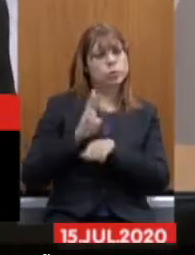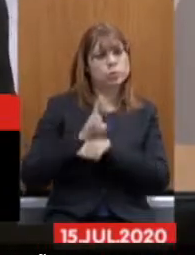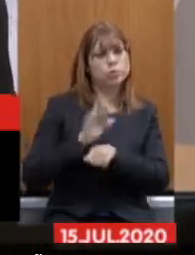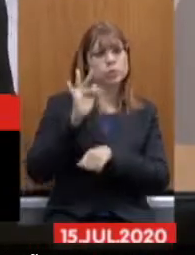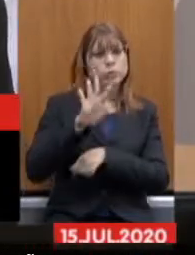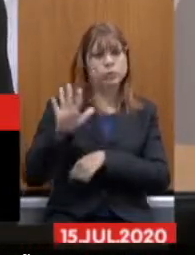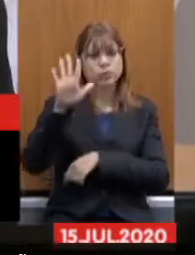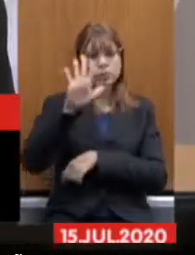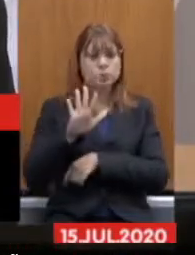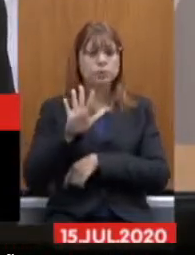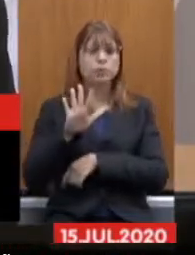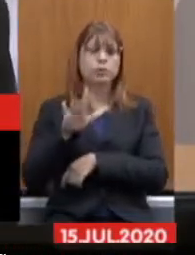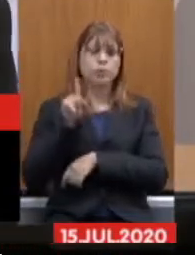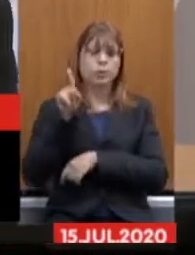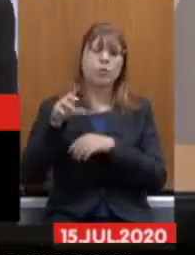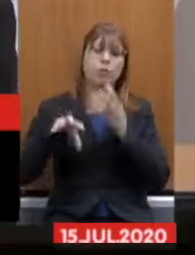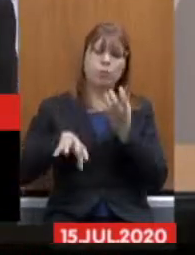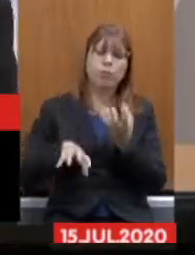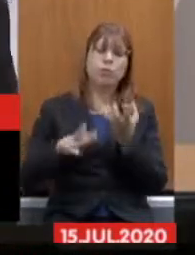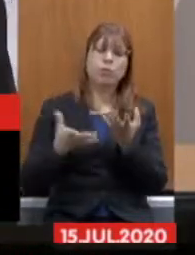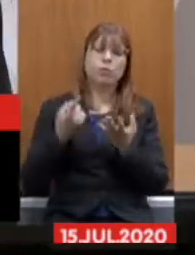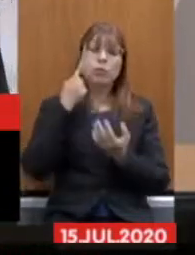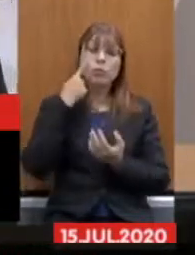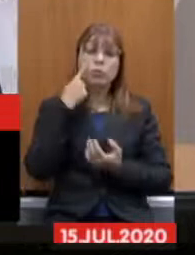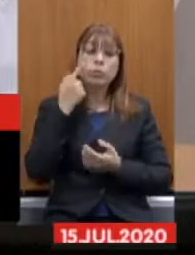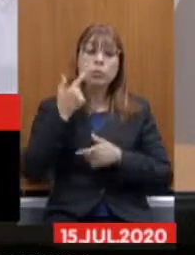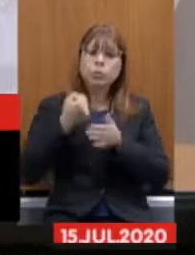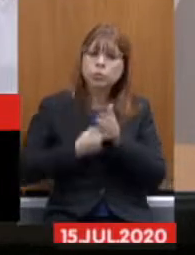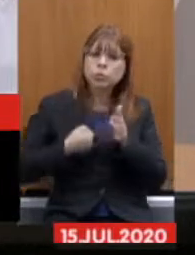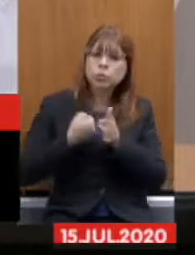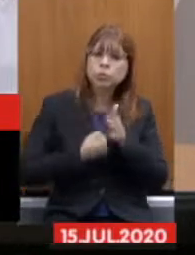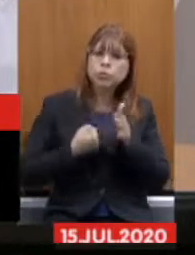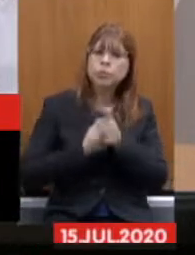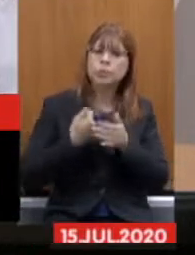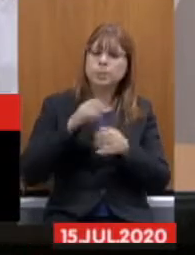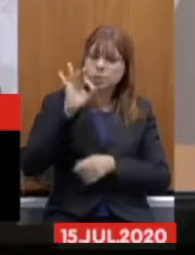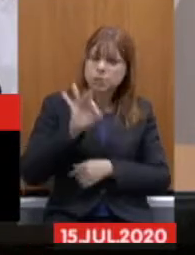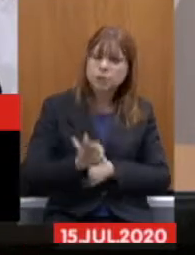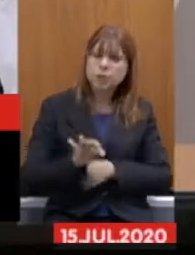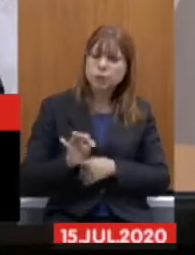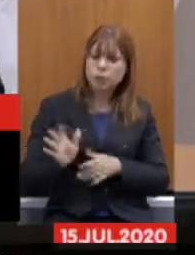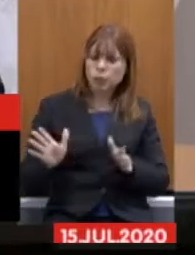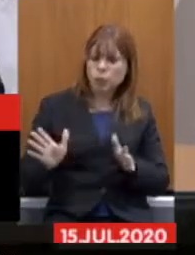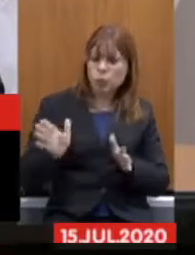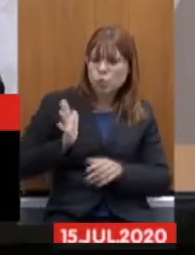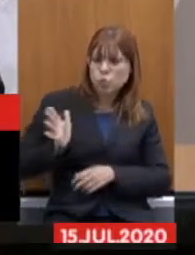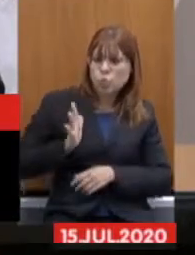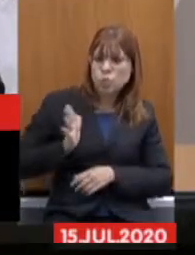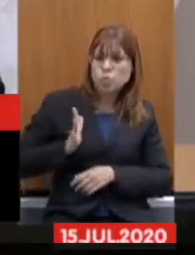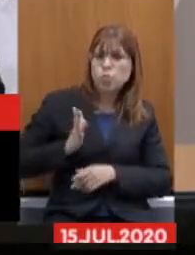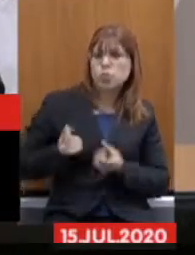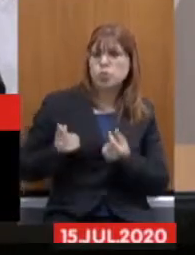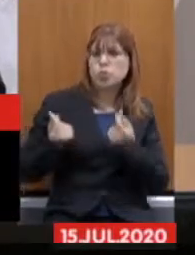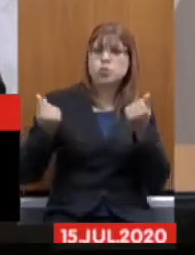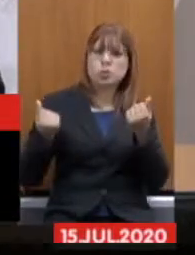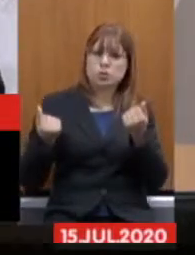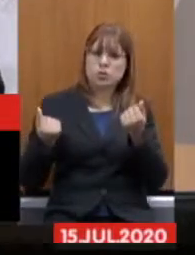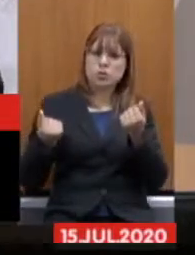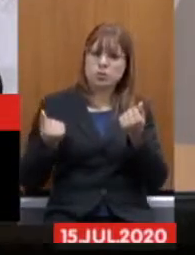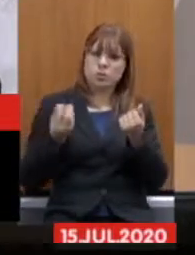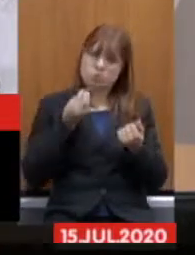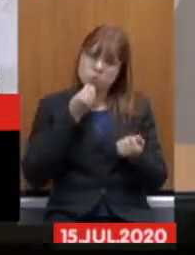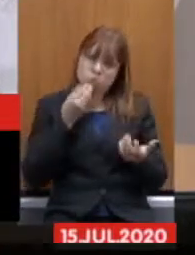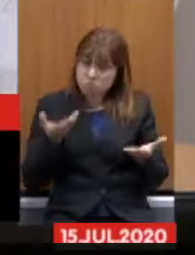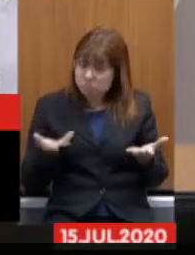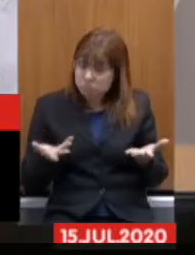federais fortalecer a luta pela taxação de grandes fortunas e sem possível não é quem sabe